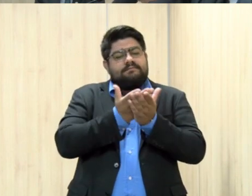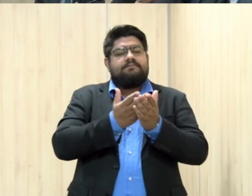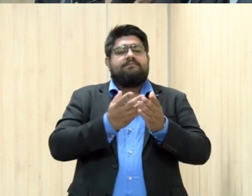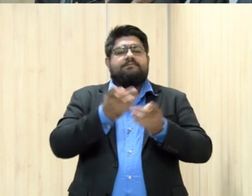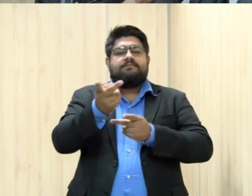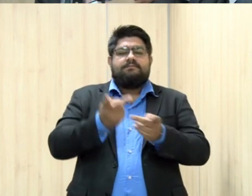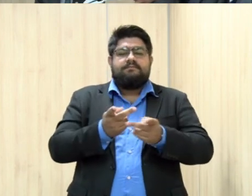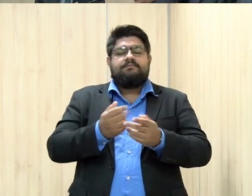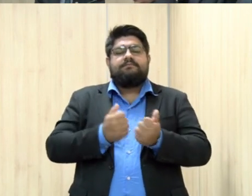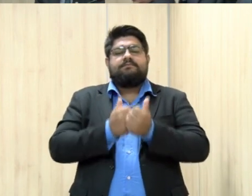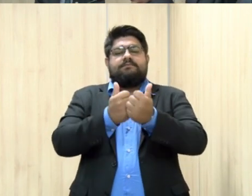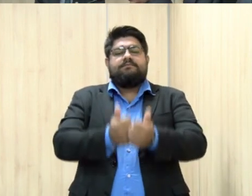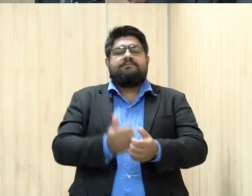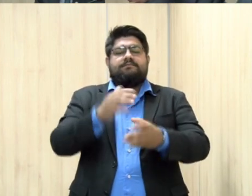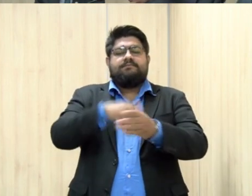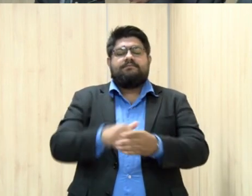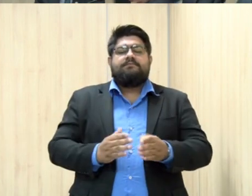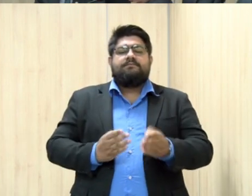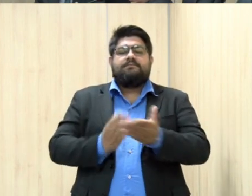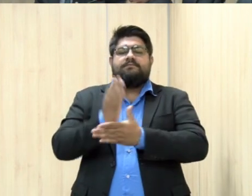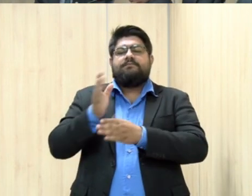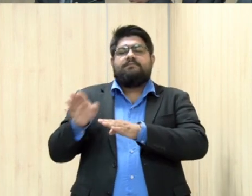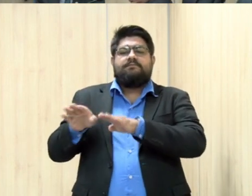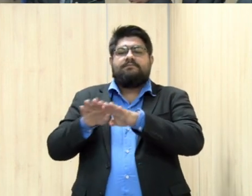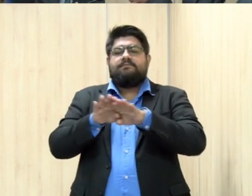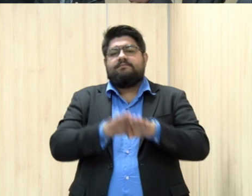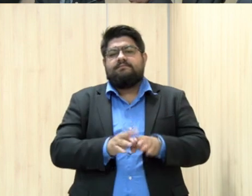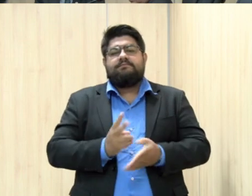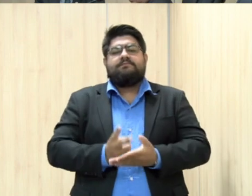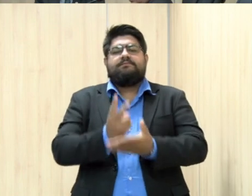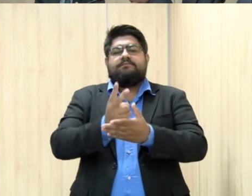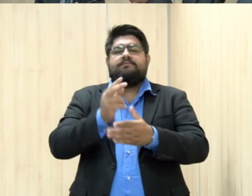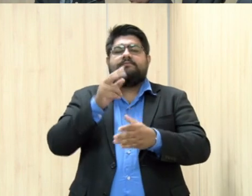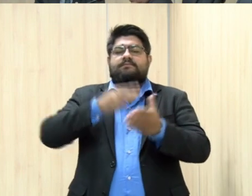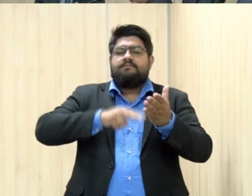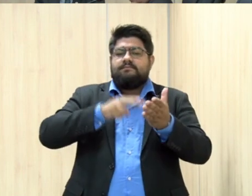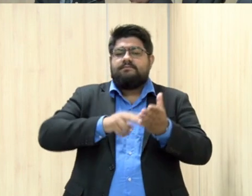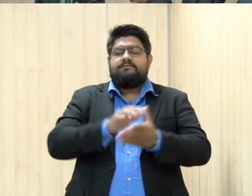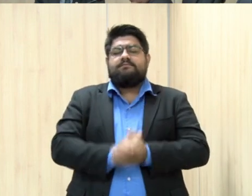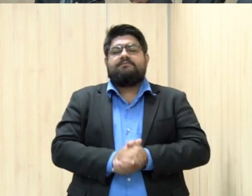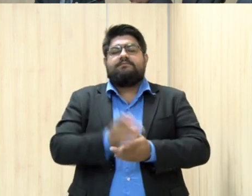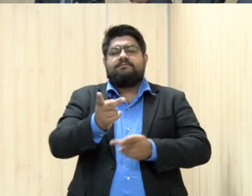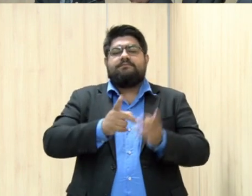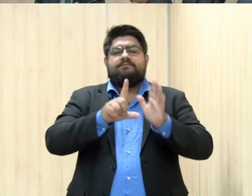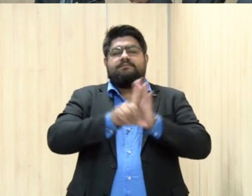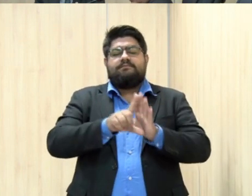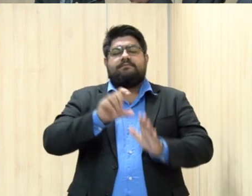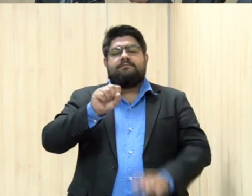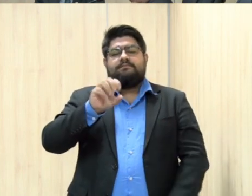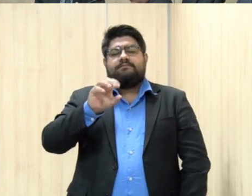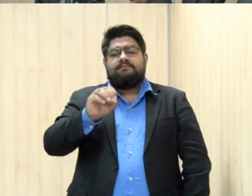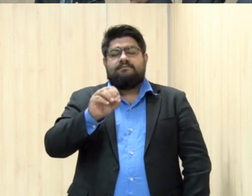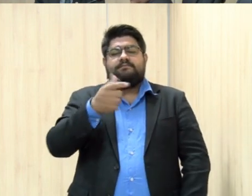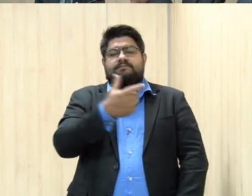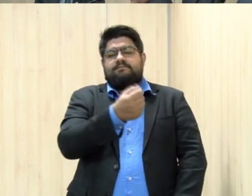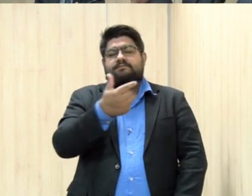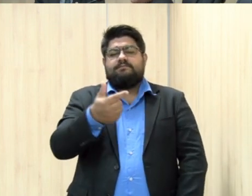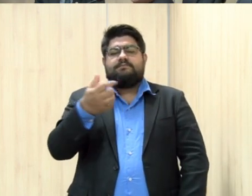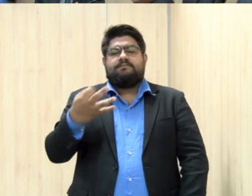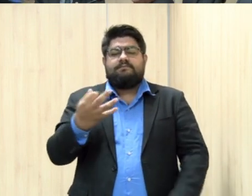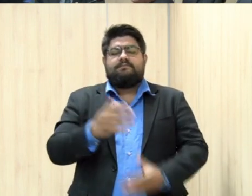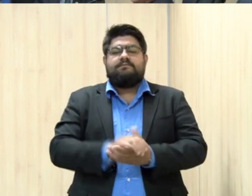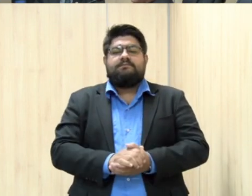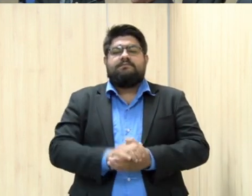acompanha o voto Está aprovado por unanimidade Segue o expediente projeto de lei número 80 de 2023